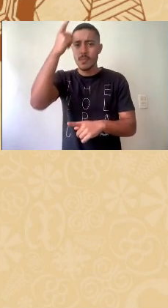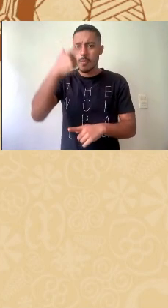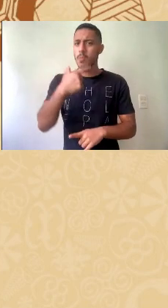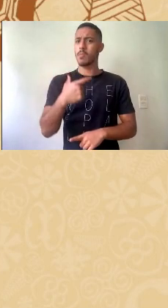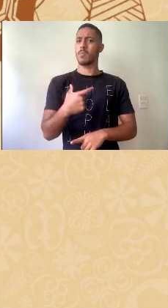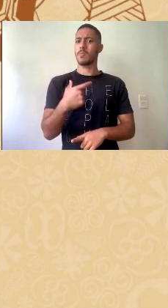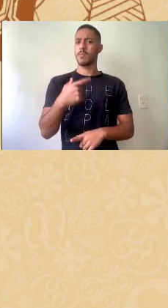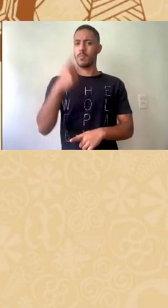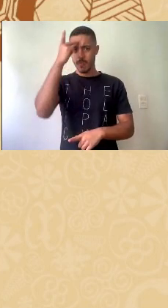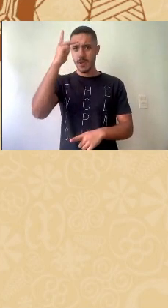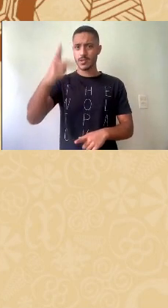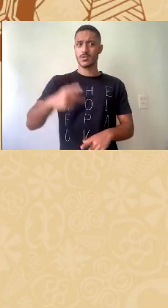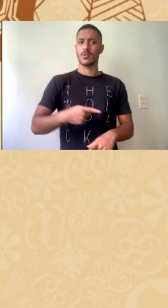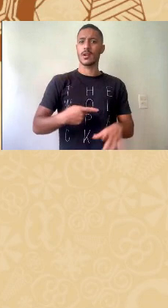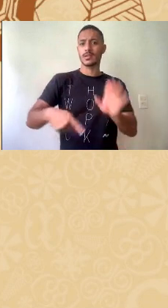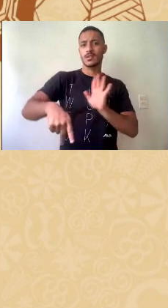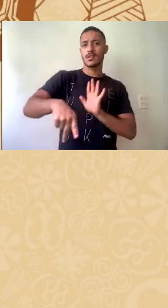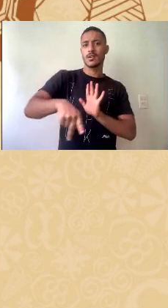É